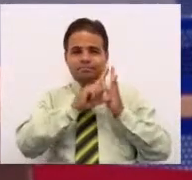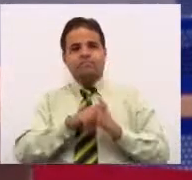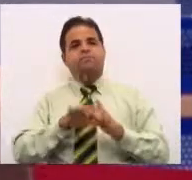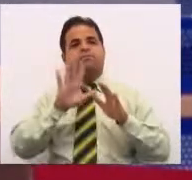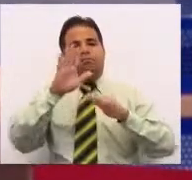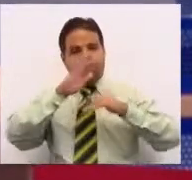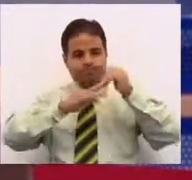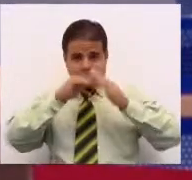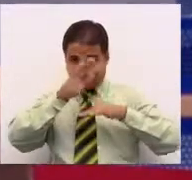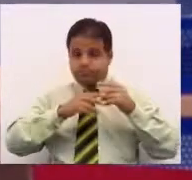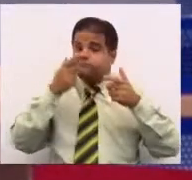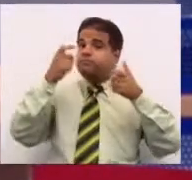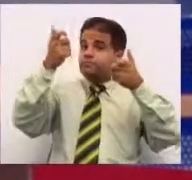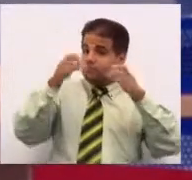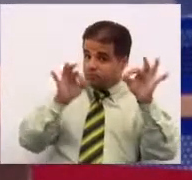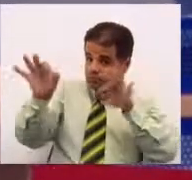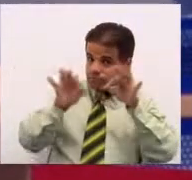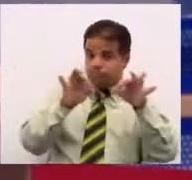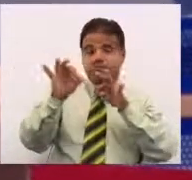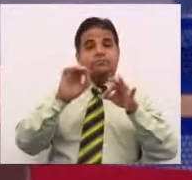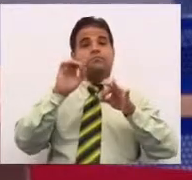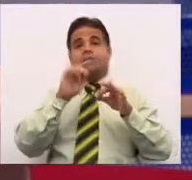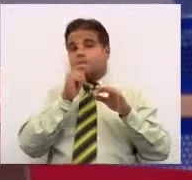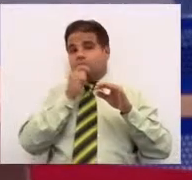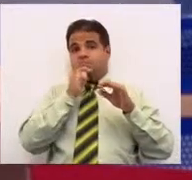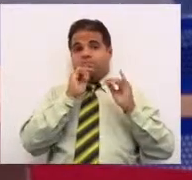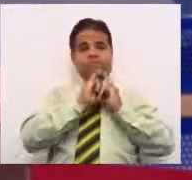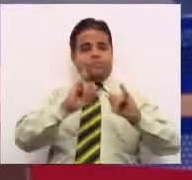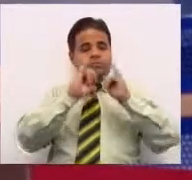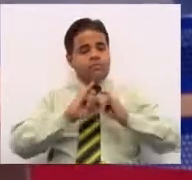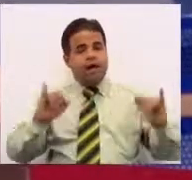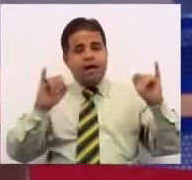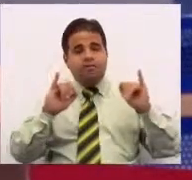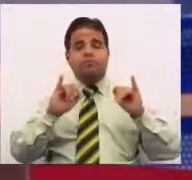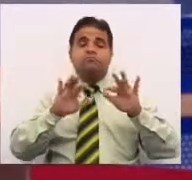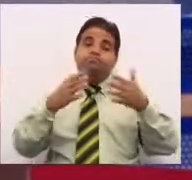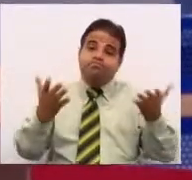ele elabora e não é divulgado, então nós precisamos,